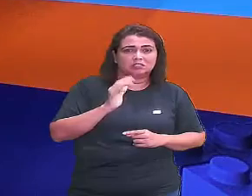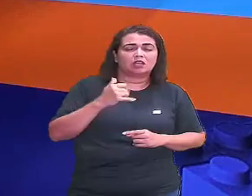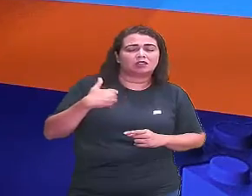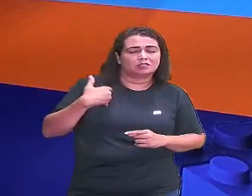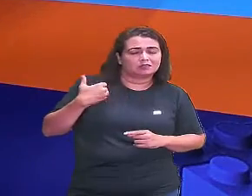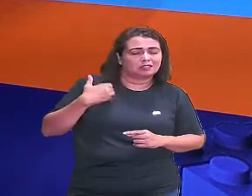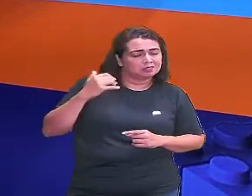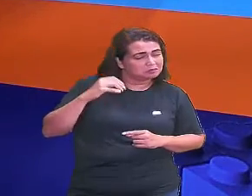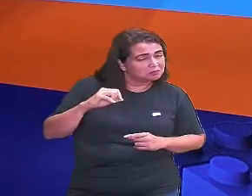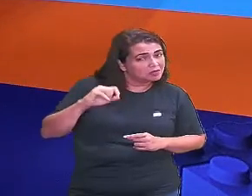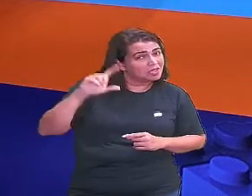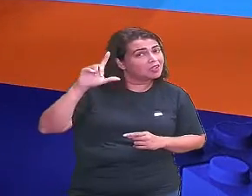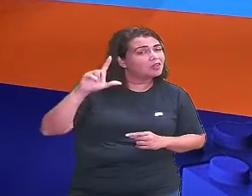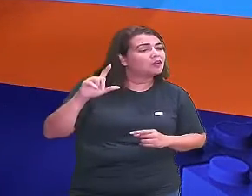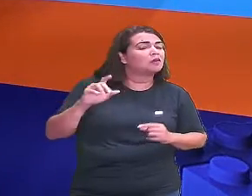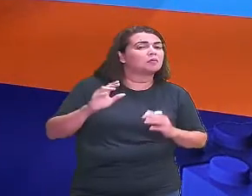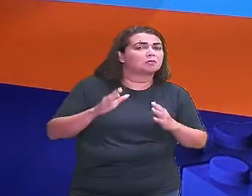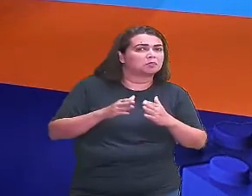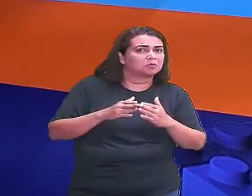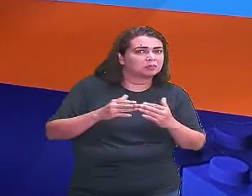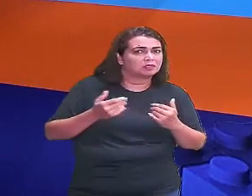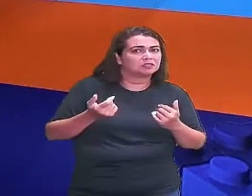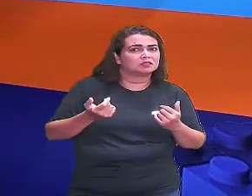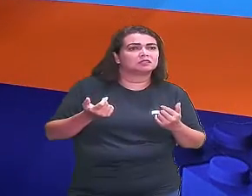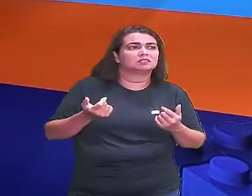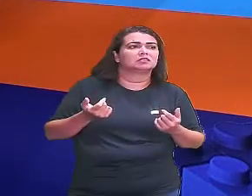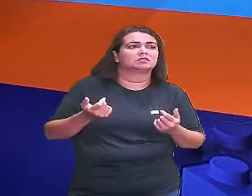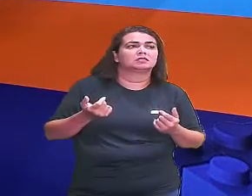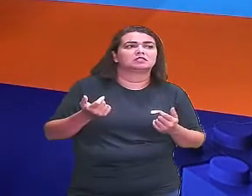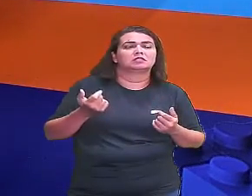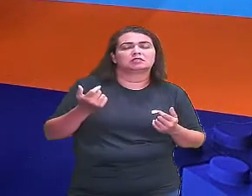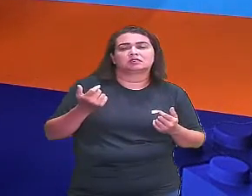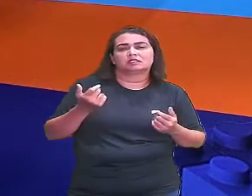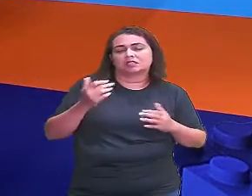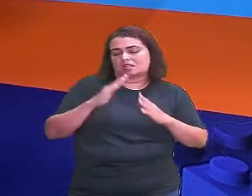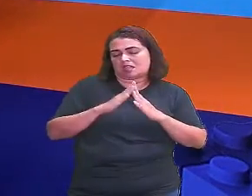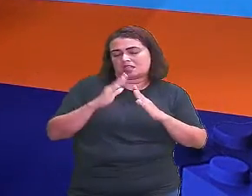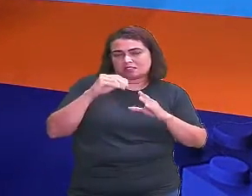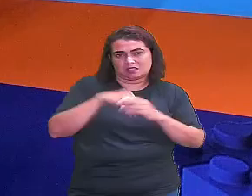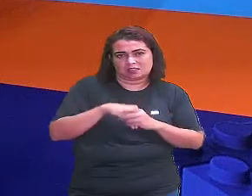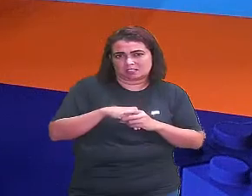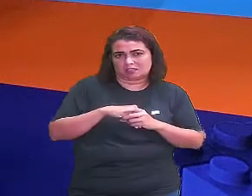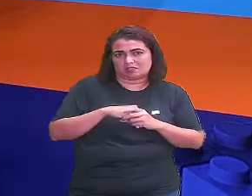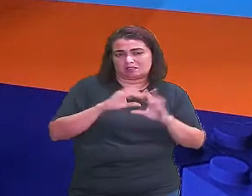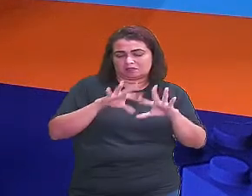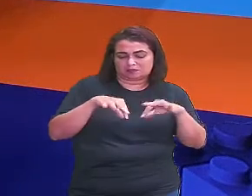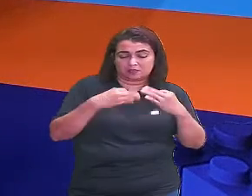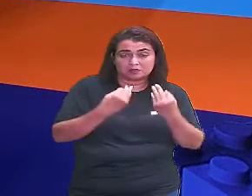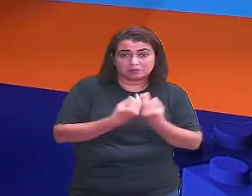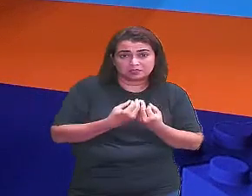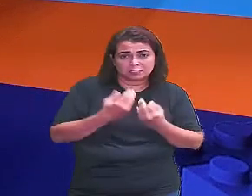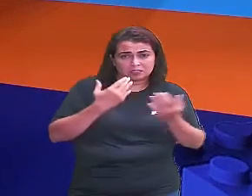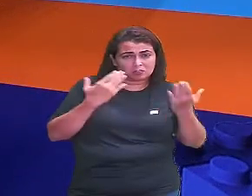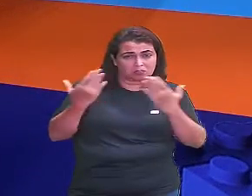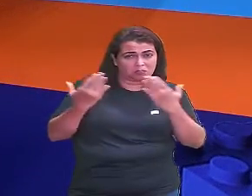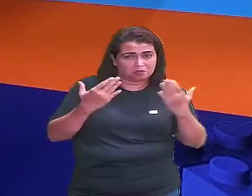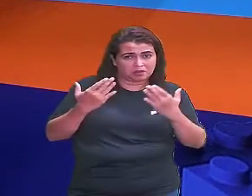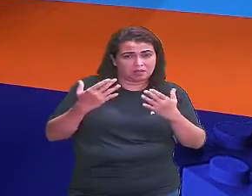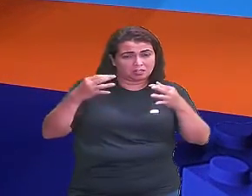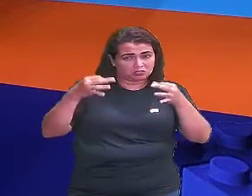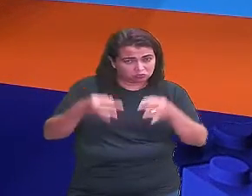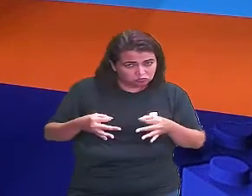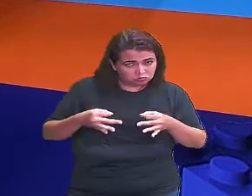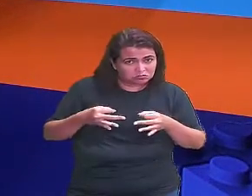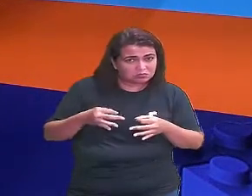a sua. Você pede ajuda também a algum adulto da sua casa, para comparar se essa situação, se ela foi